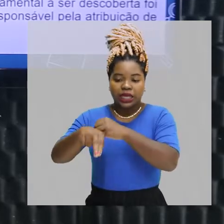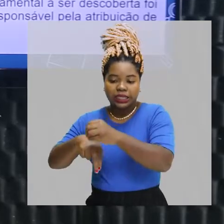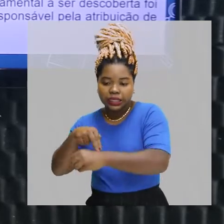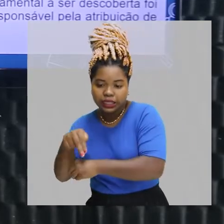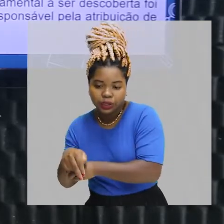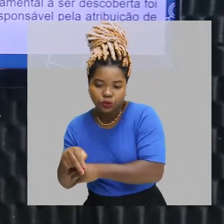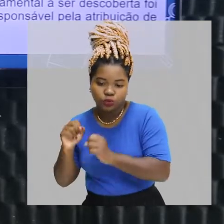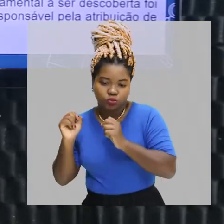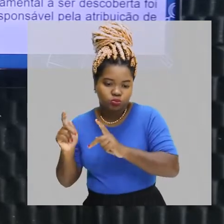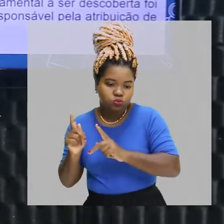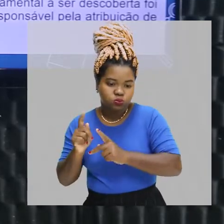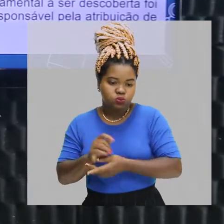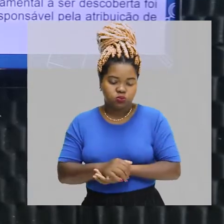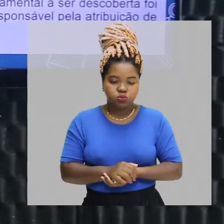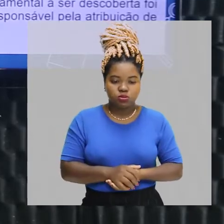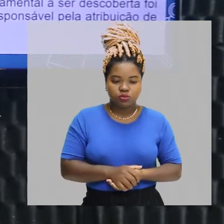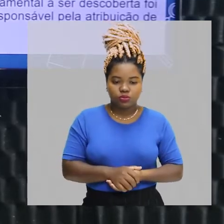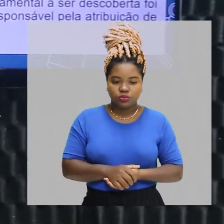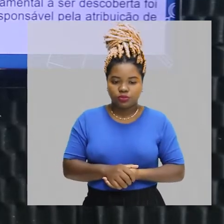Então,